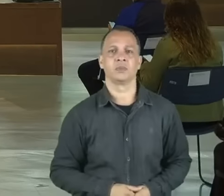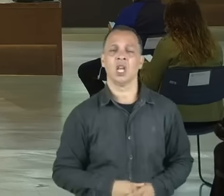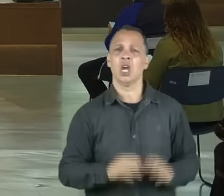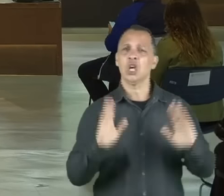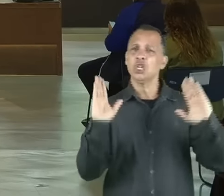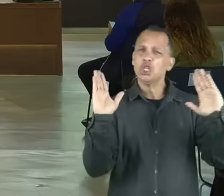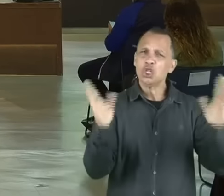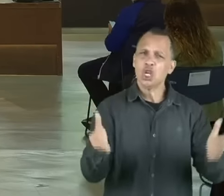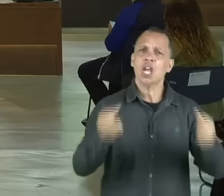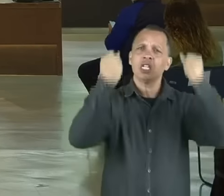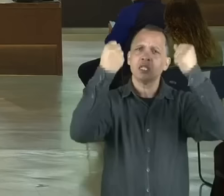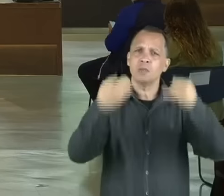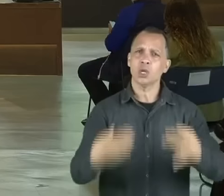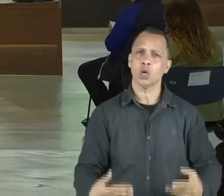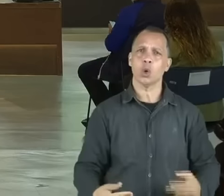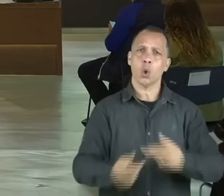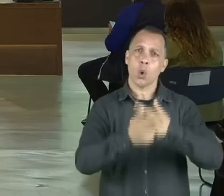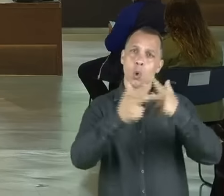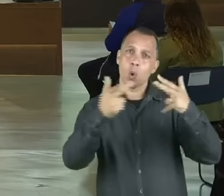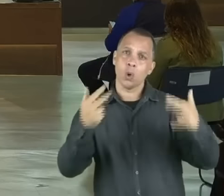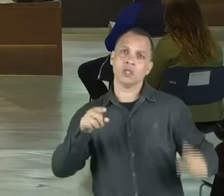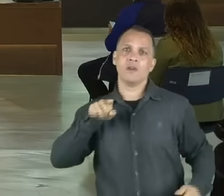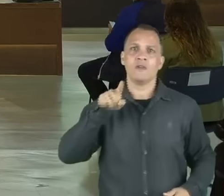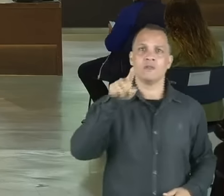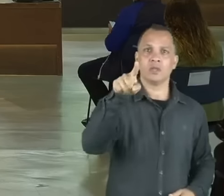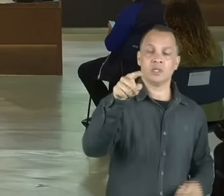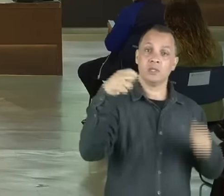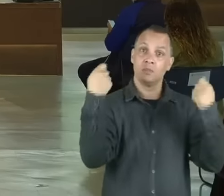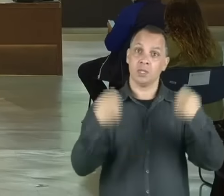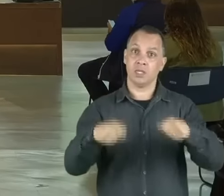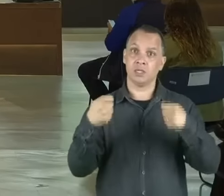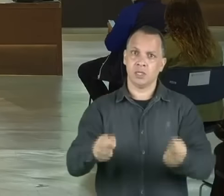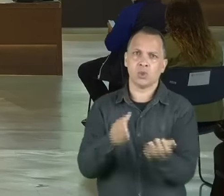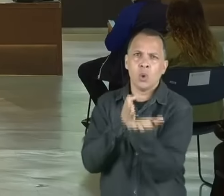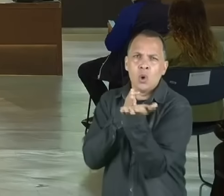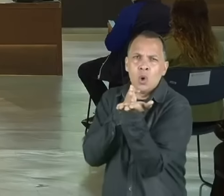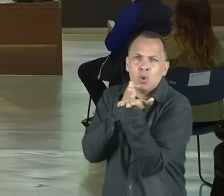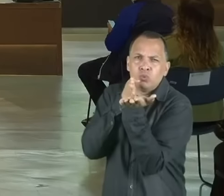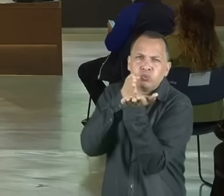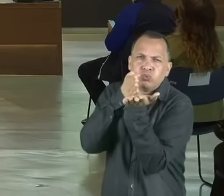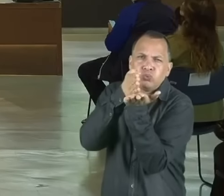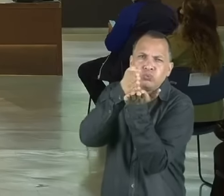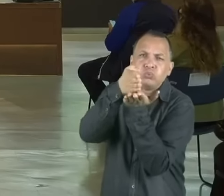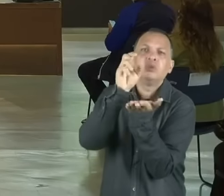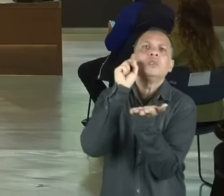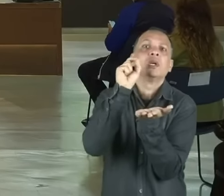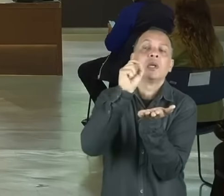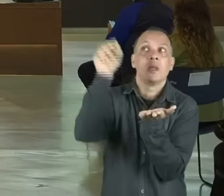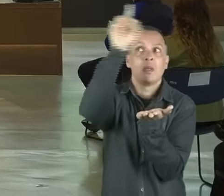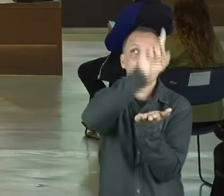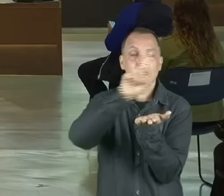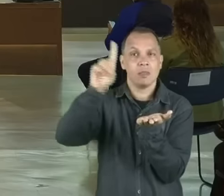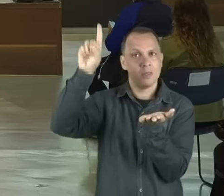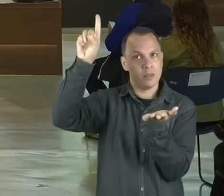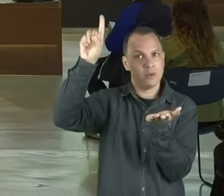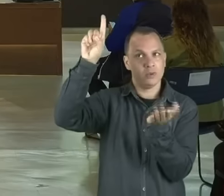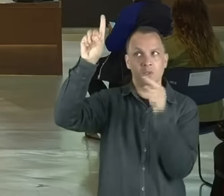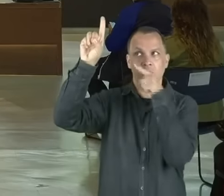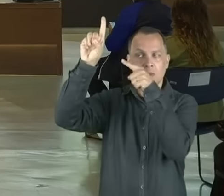importante finalmente fortaleçam-se no Senhor e no seu forte poder